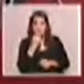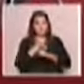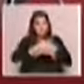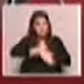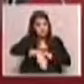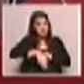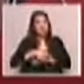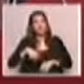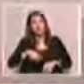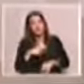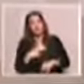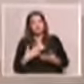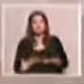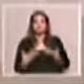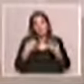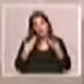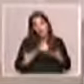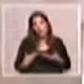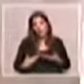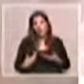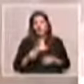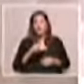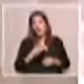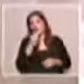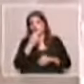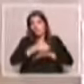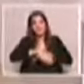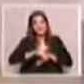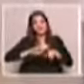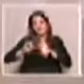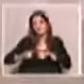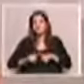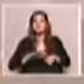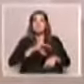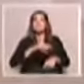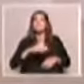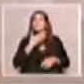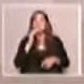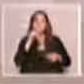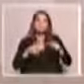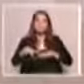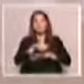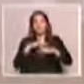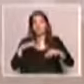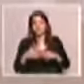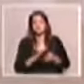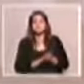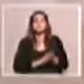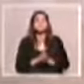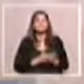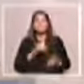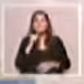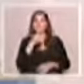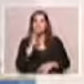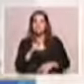que é o que nós queríamos hoje em dia, ou há muitas alimentações mediterrâneas, depende um bocadinho do povo, não é? Porque o Mediterrâneo é um mar tão grande. Normalmente